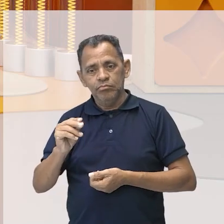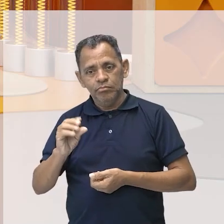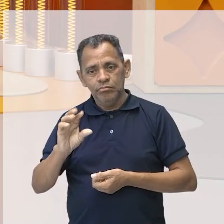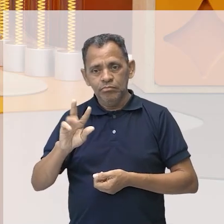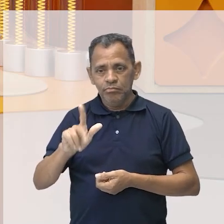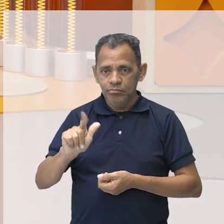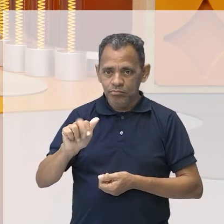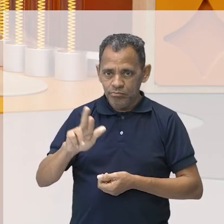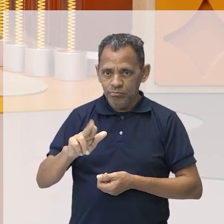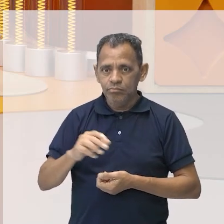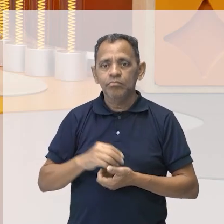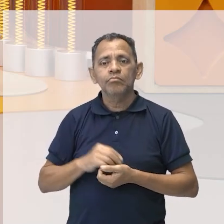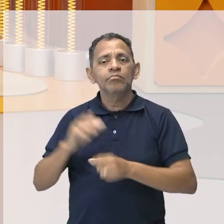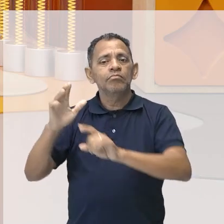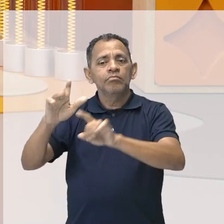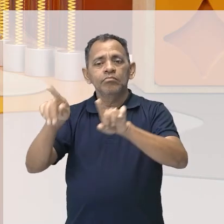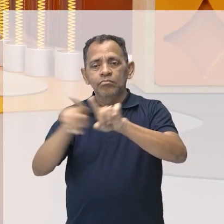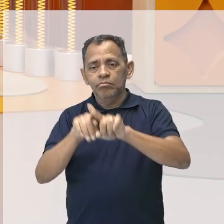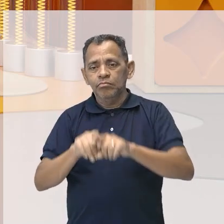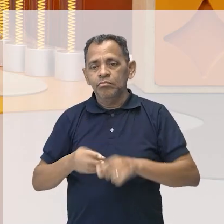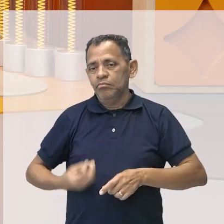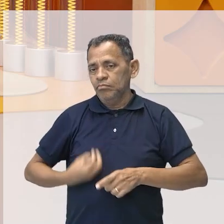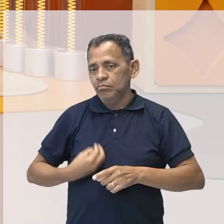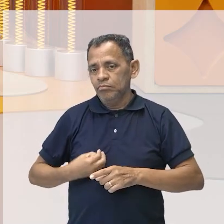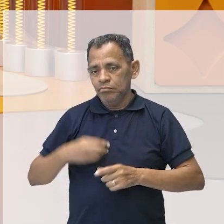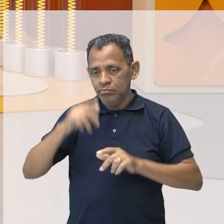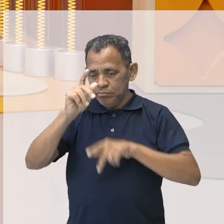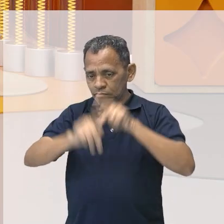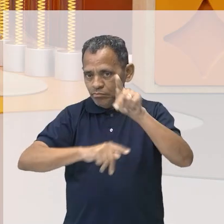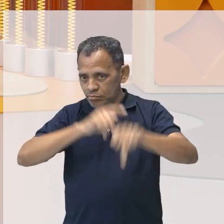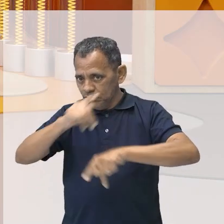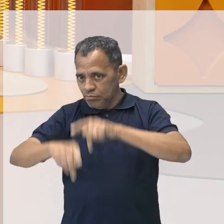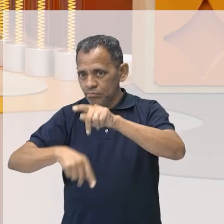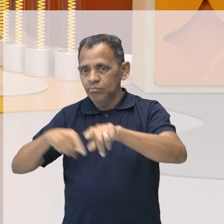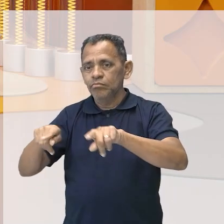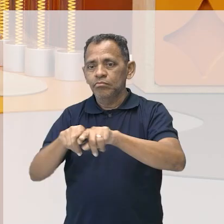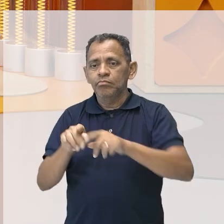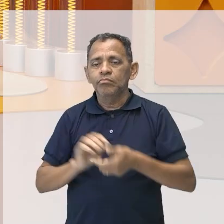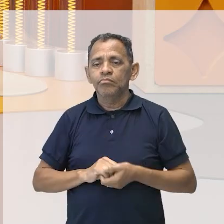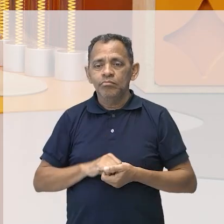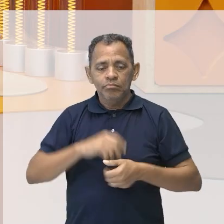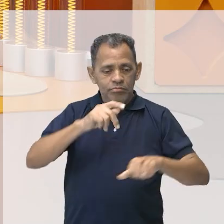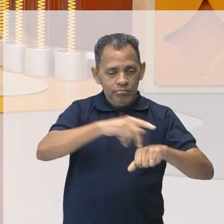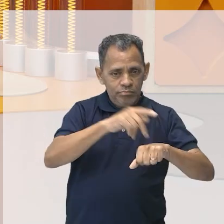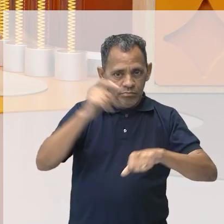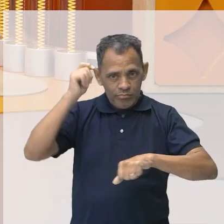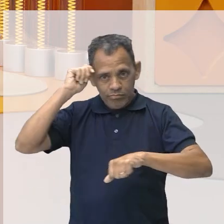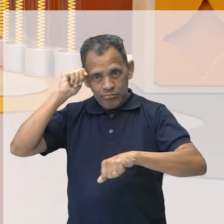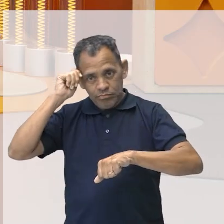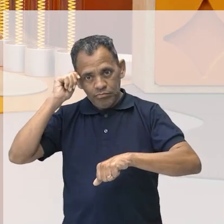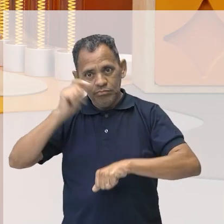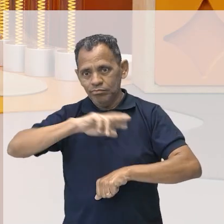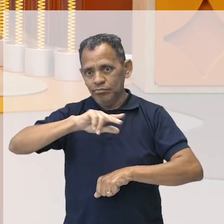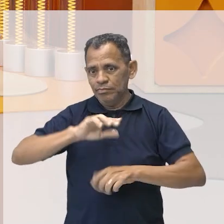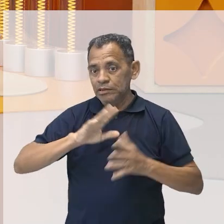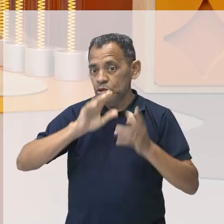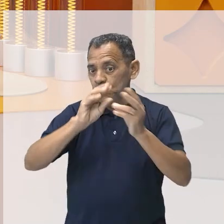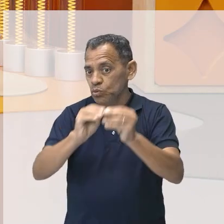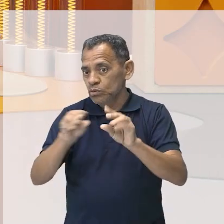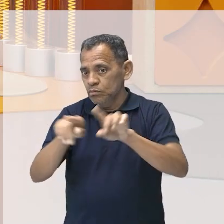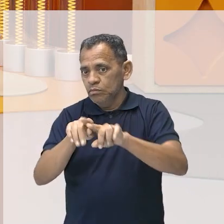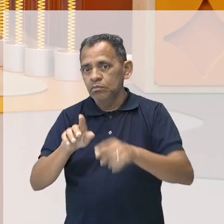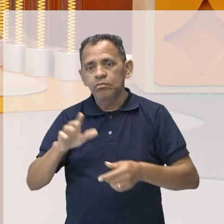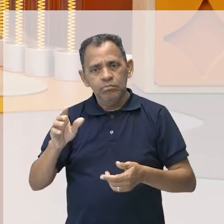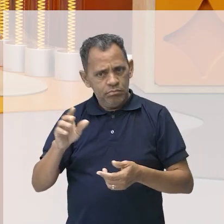de vida da população. Como eu falei para vocês, por exemplo, os países africanos, não são todos, existem países africanos que são